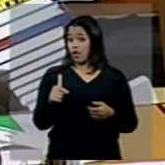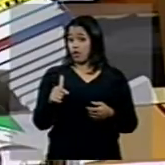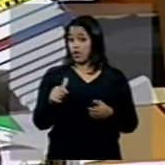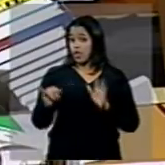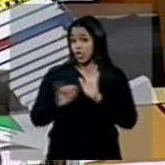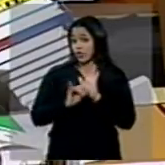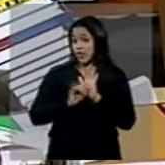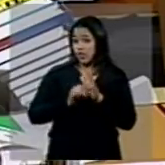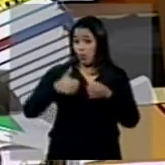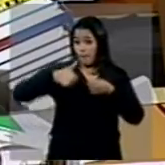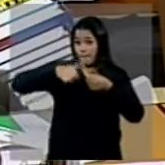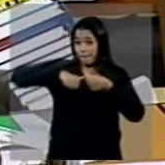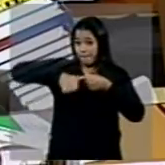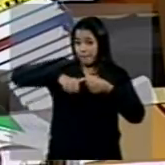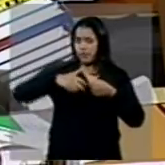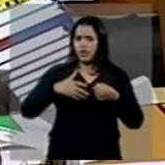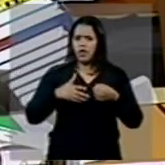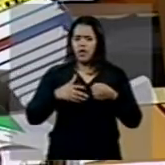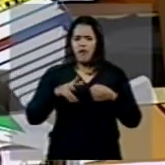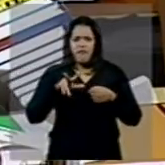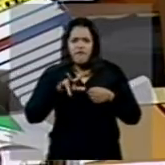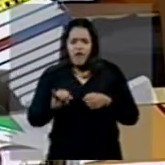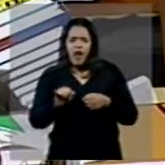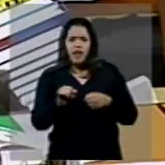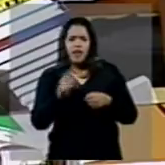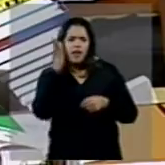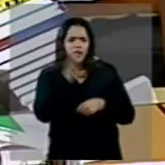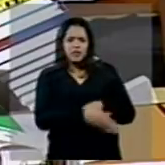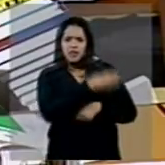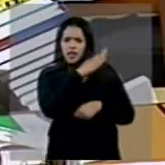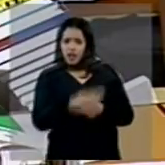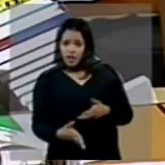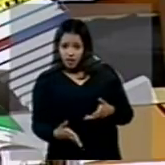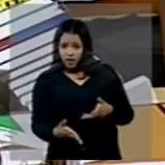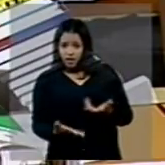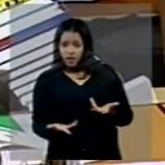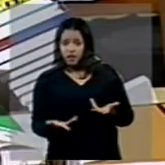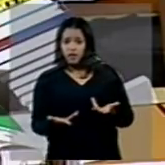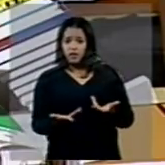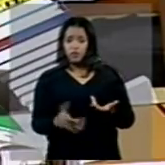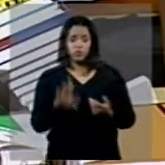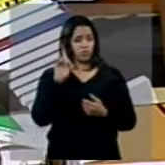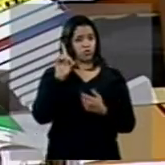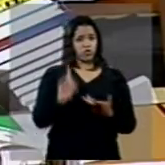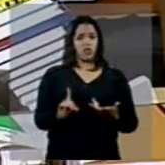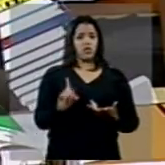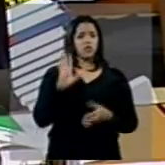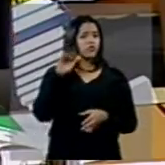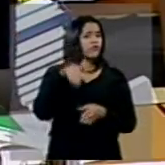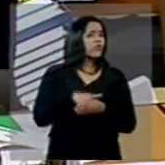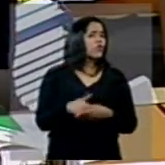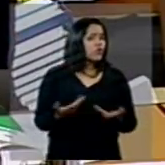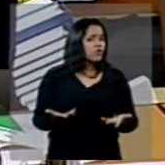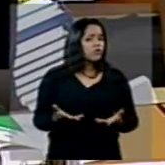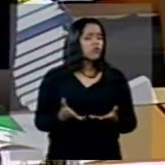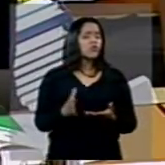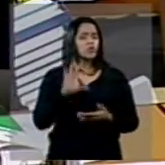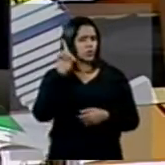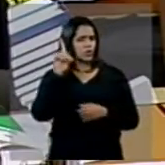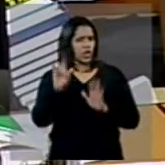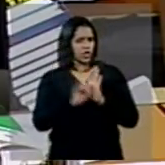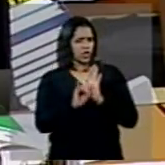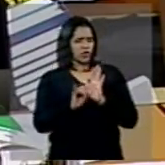biométrica impede, afasta categoricamente a identificação